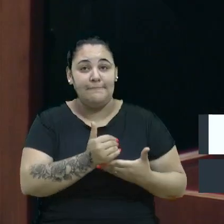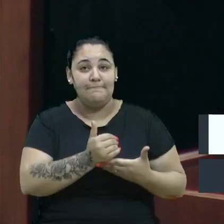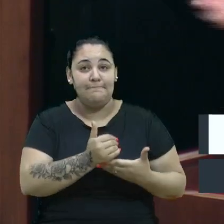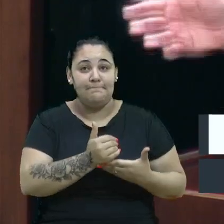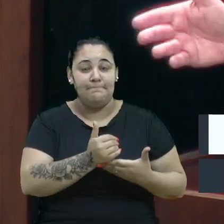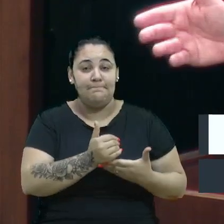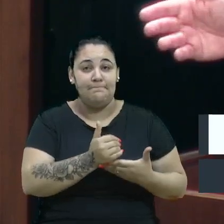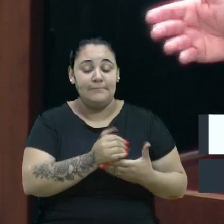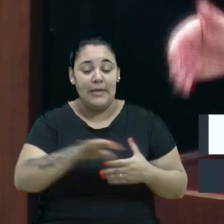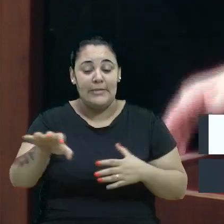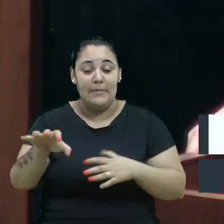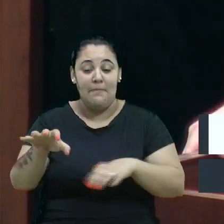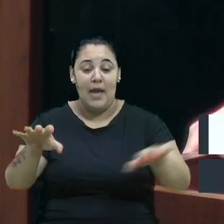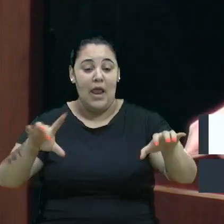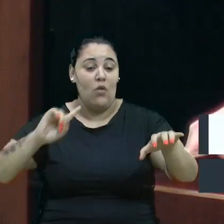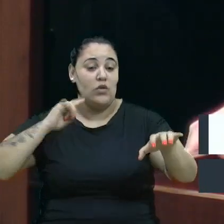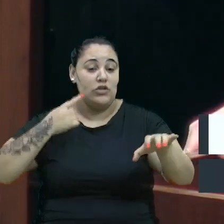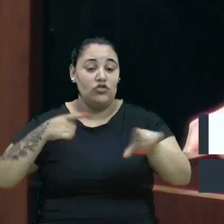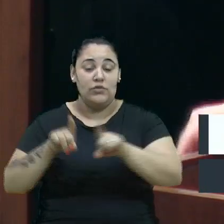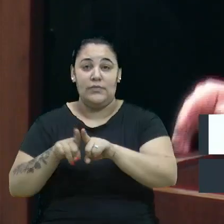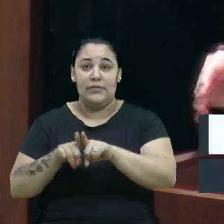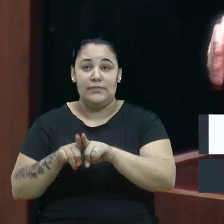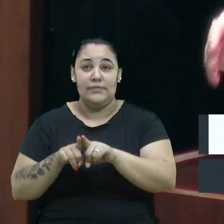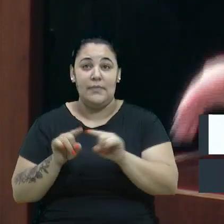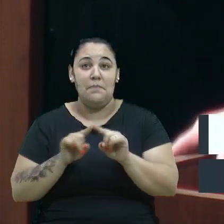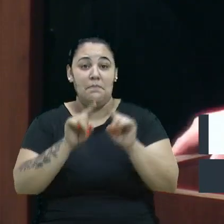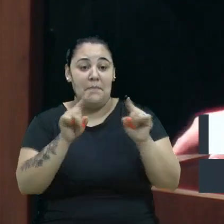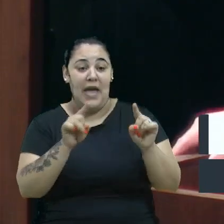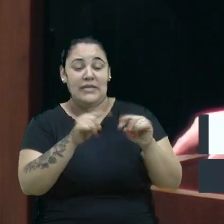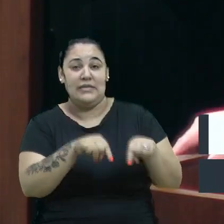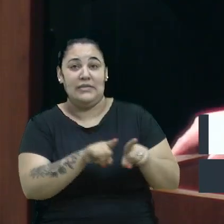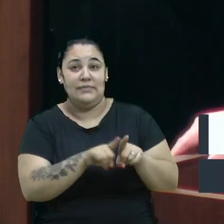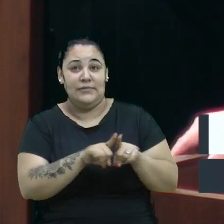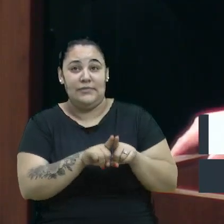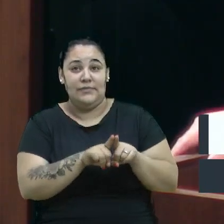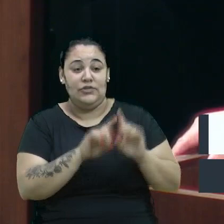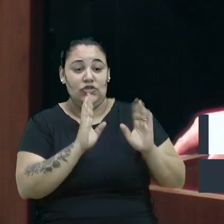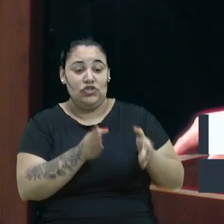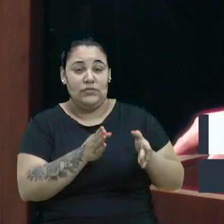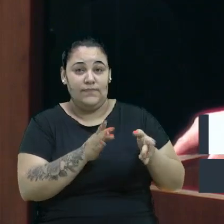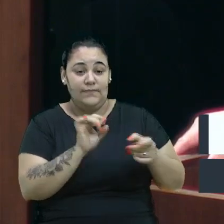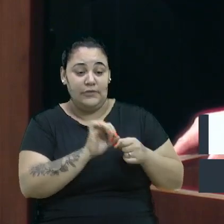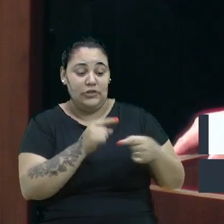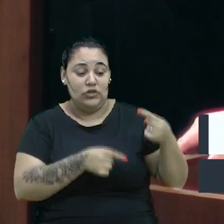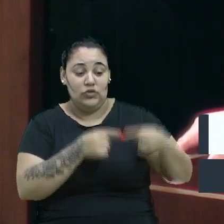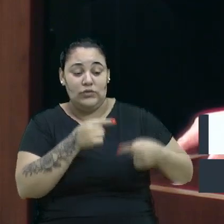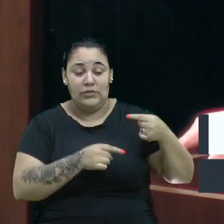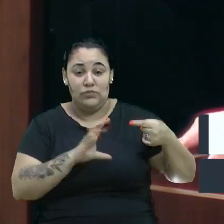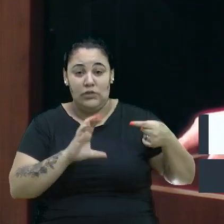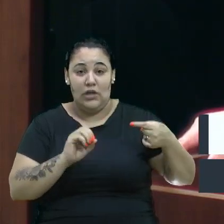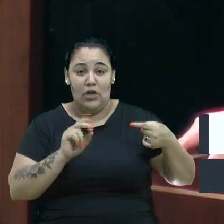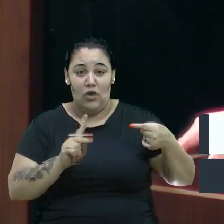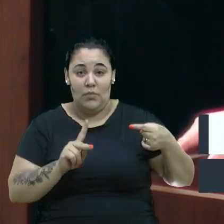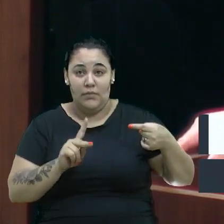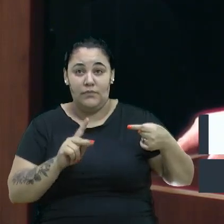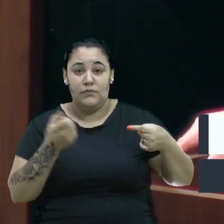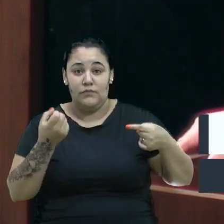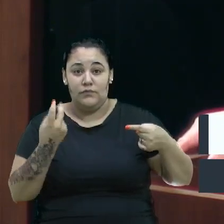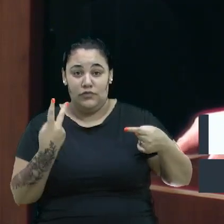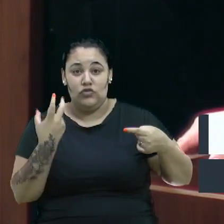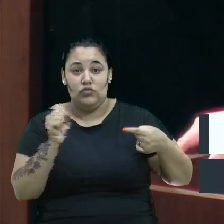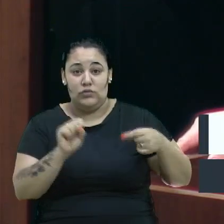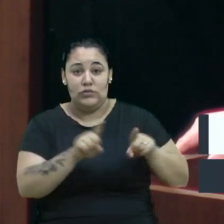da separação de lixo que se faz, mas também, né, já que está sendo discutido lá na COP